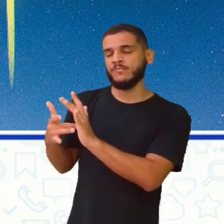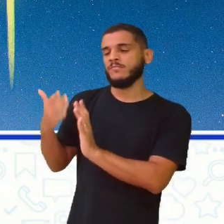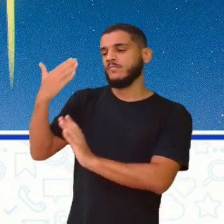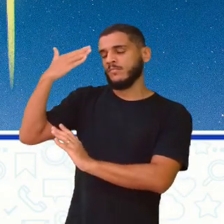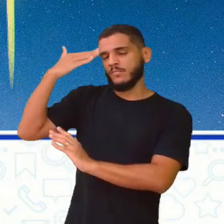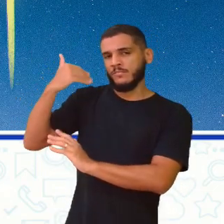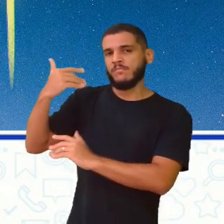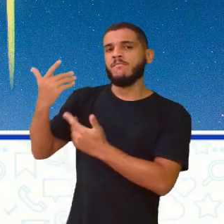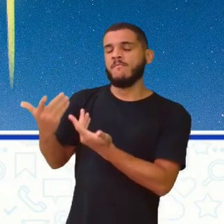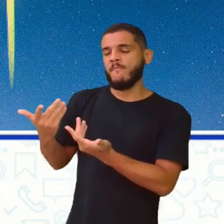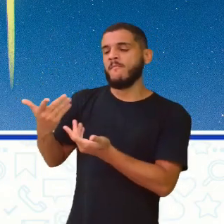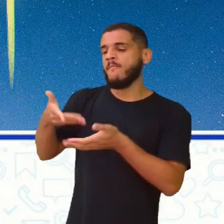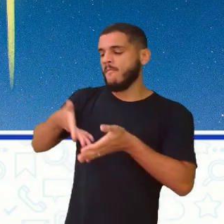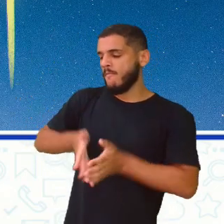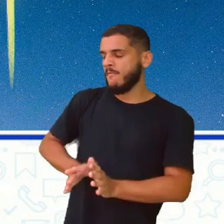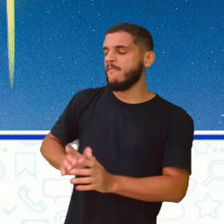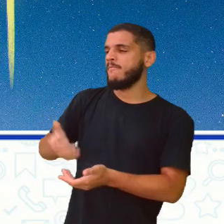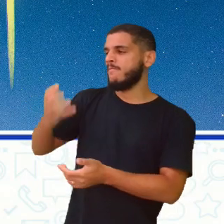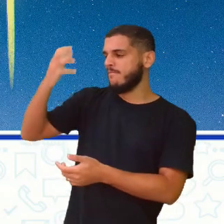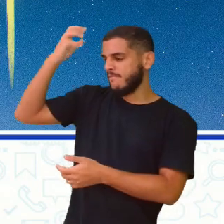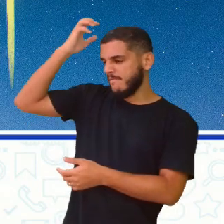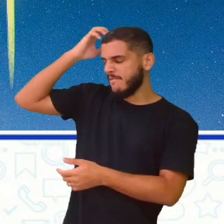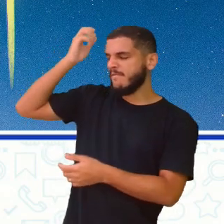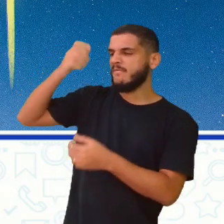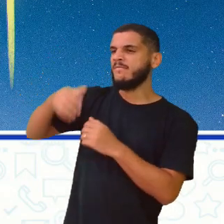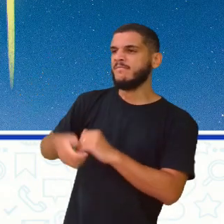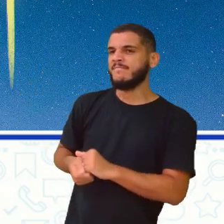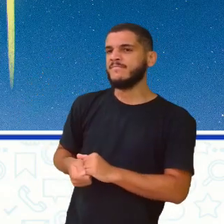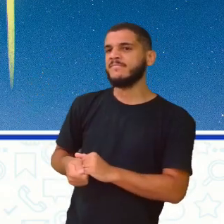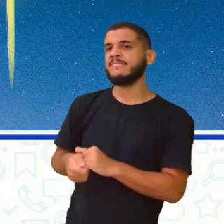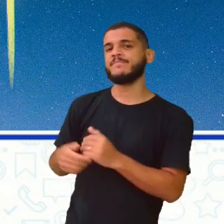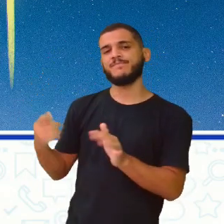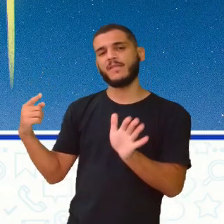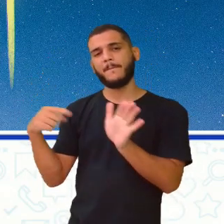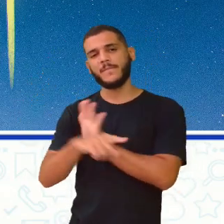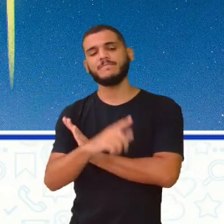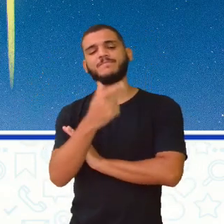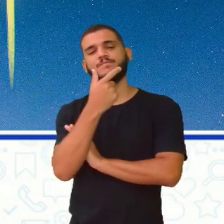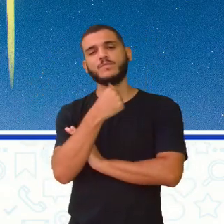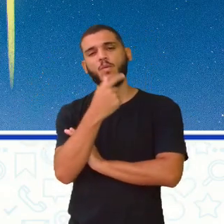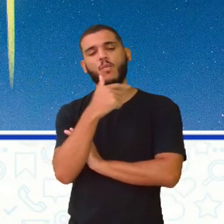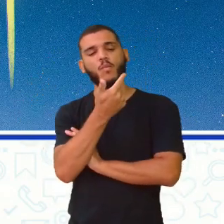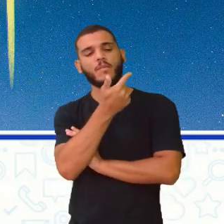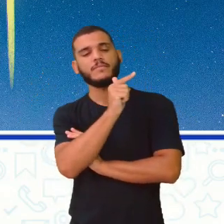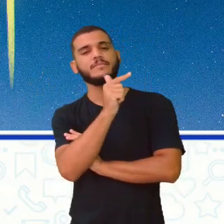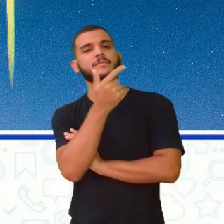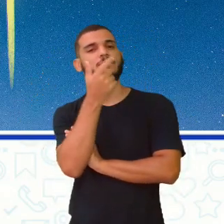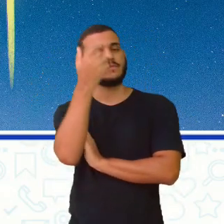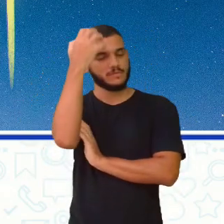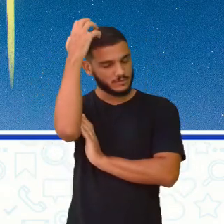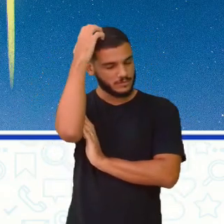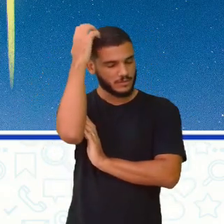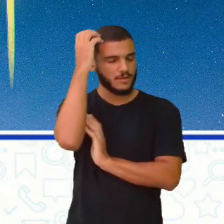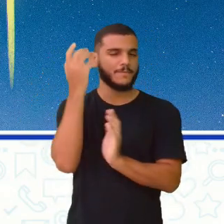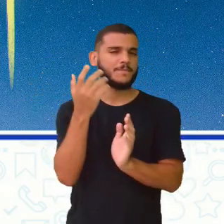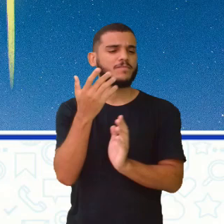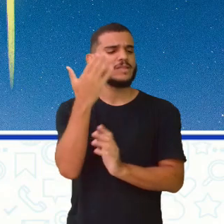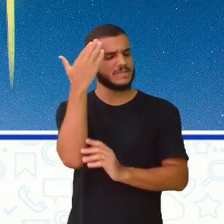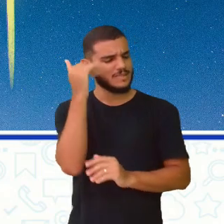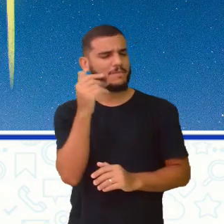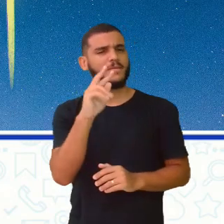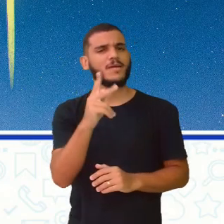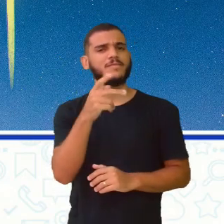saber que se tratava do nascimento de um rei, foram perguntar ao rei Herodes sobre ele. E